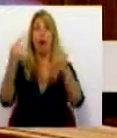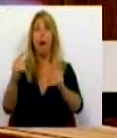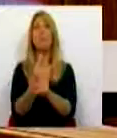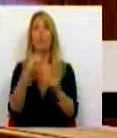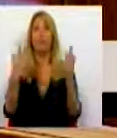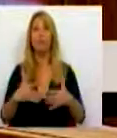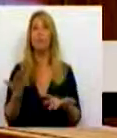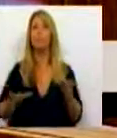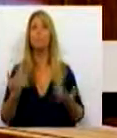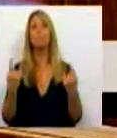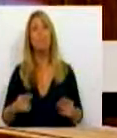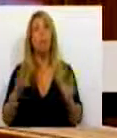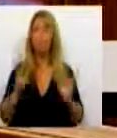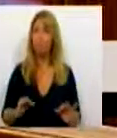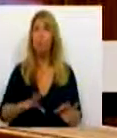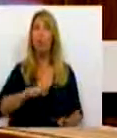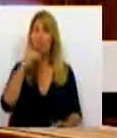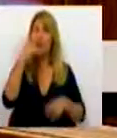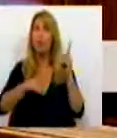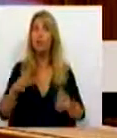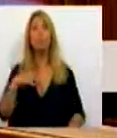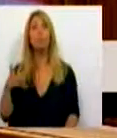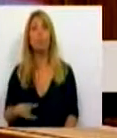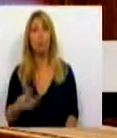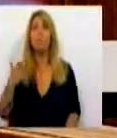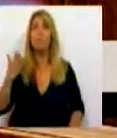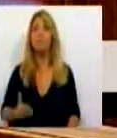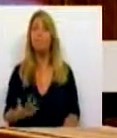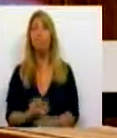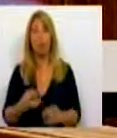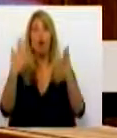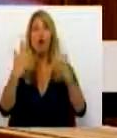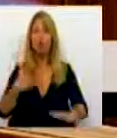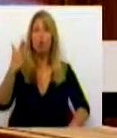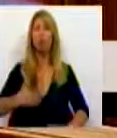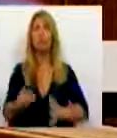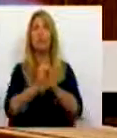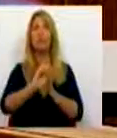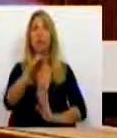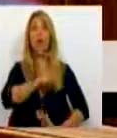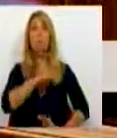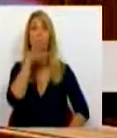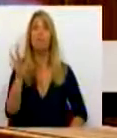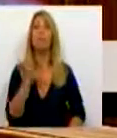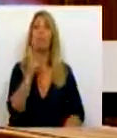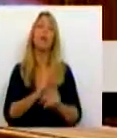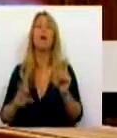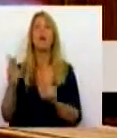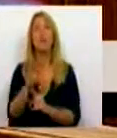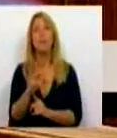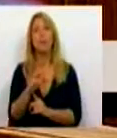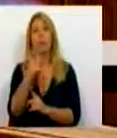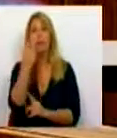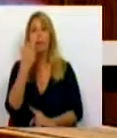e merece seguramente a confiança dos portugueses porque é um orçamento justo. Justo porque repõe rendimentos das famílias, aumenta